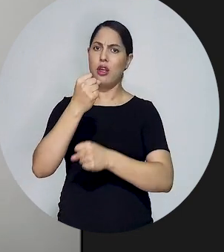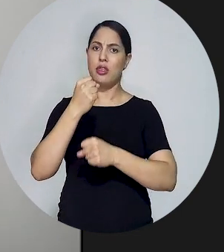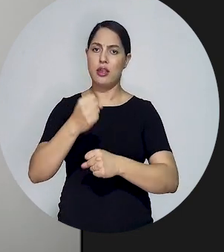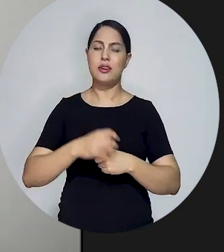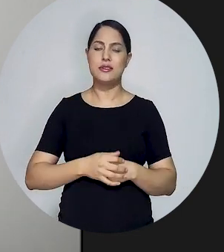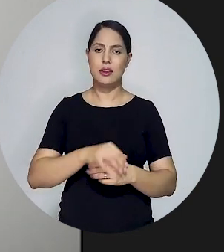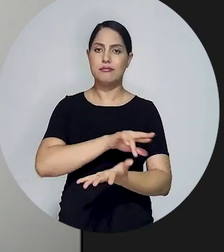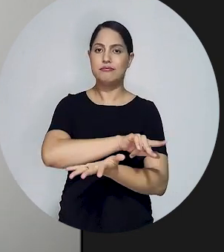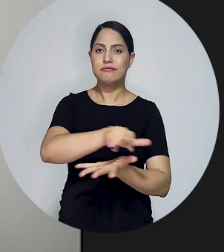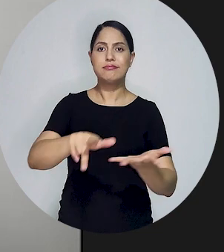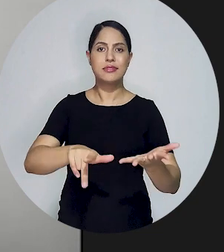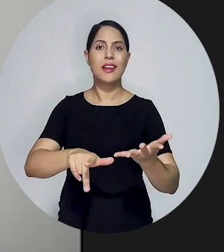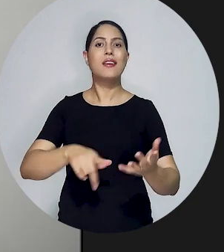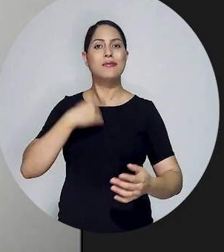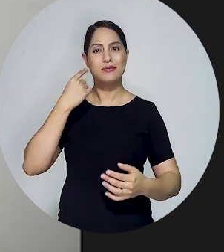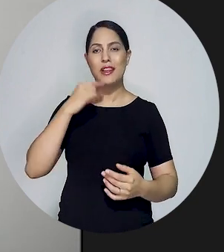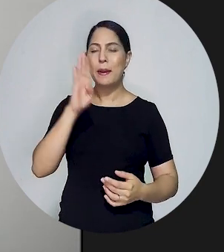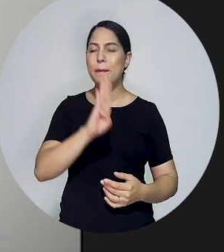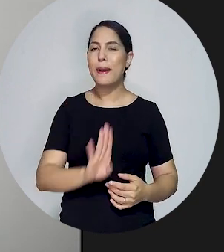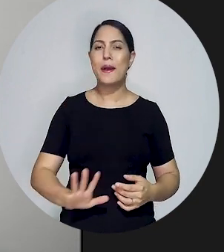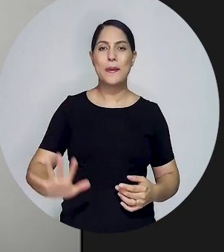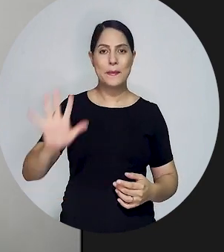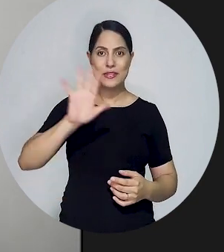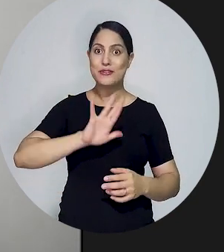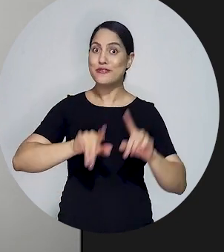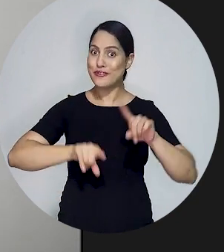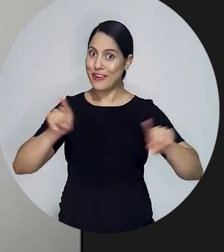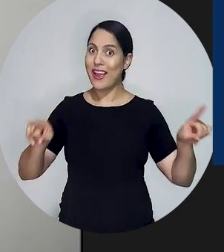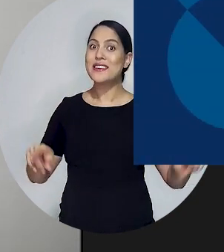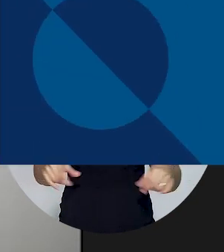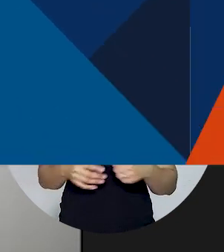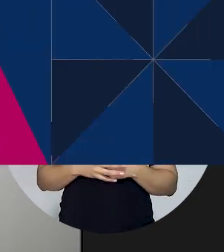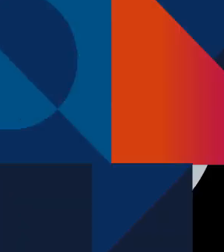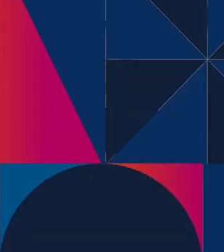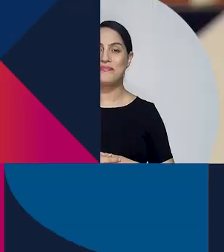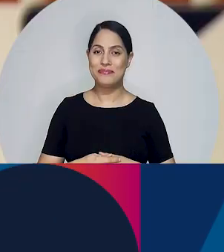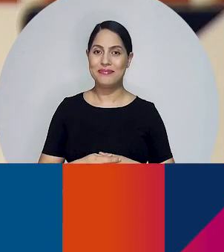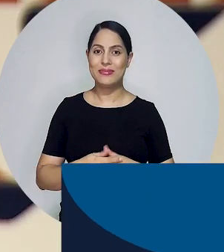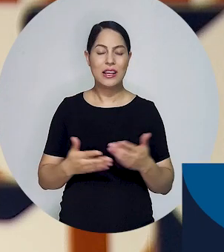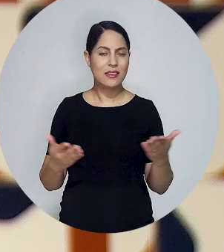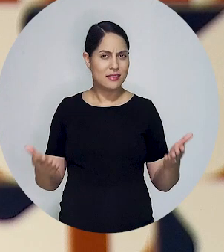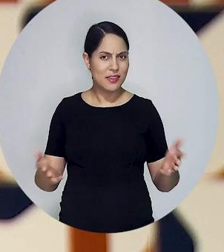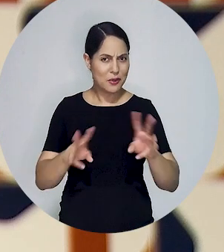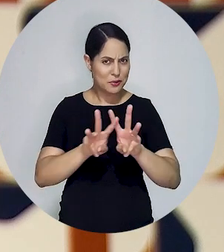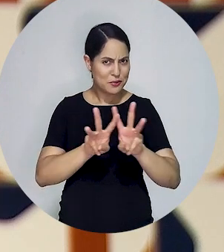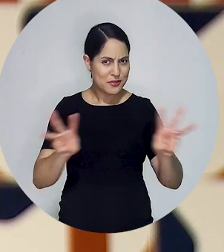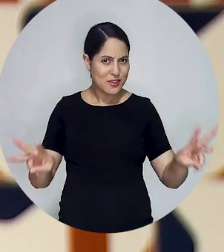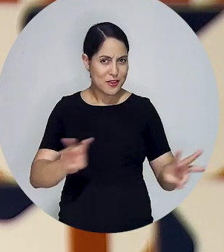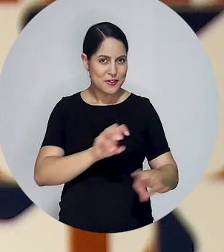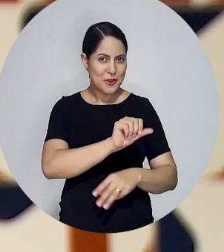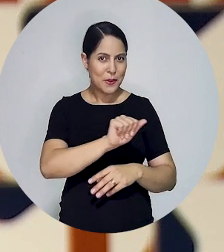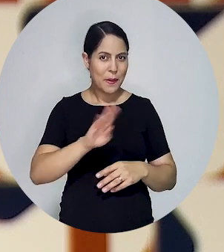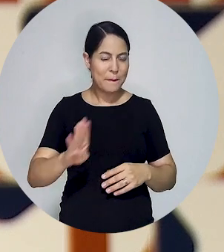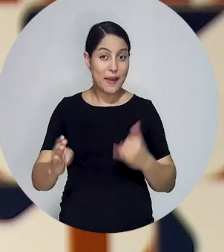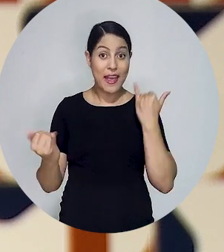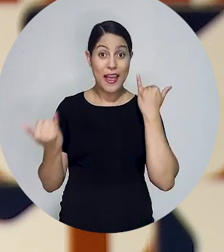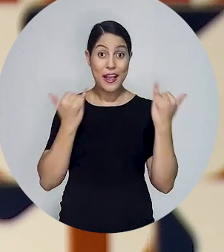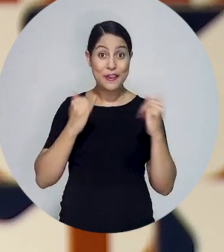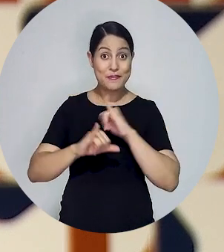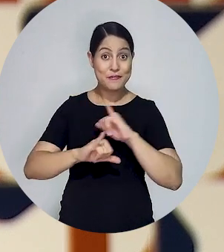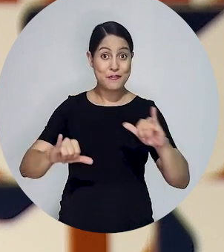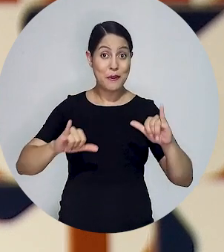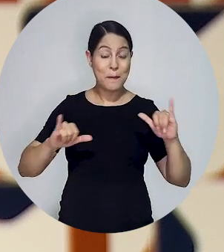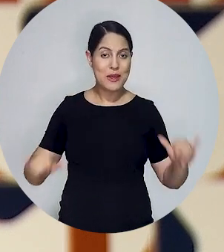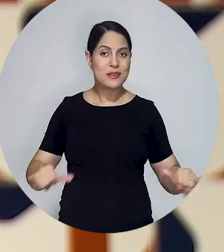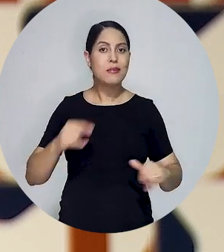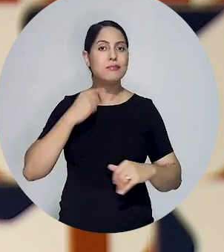população LGBTI+, especial da nossa advocacia, que é tão diversa em todo o Brasil. No site do Conselho Federal da Ordem dos